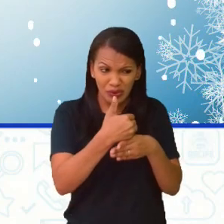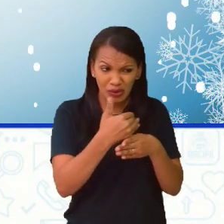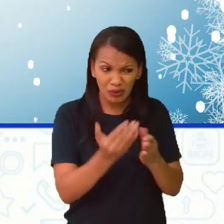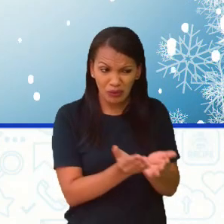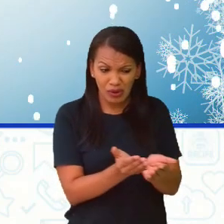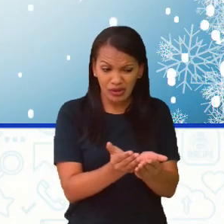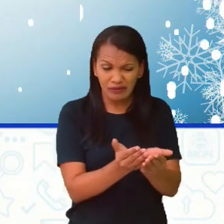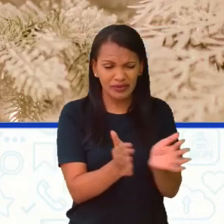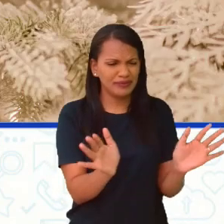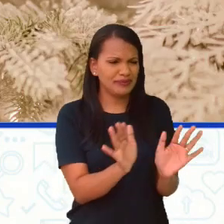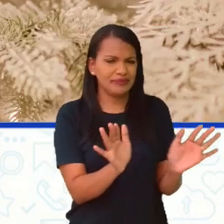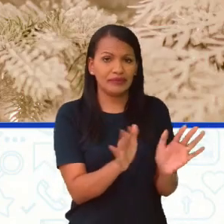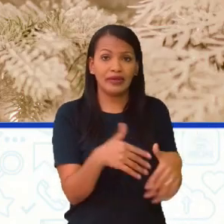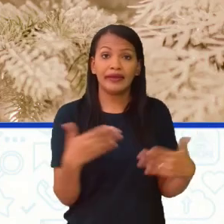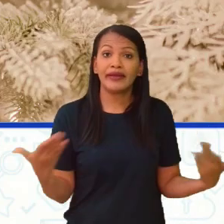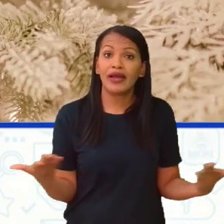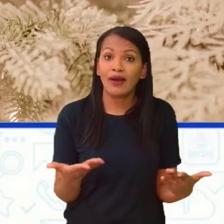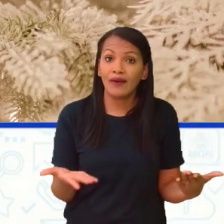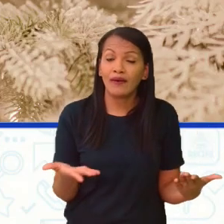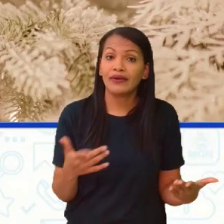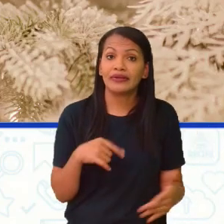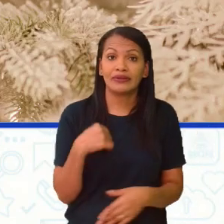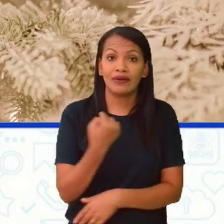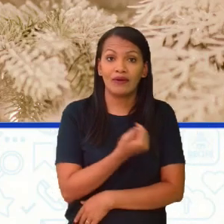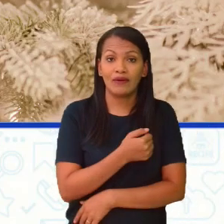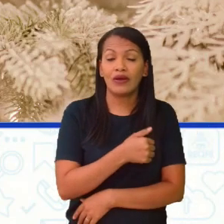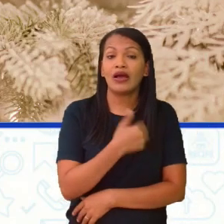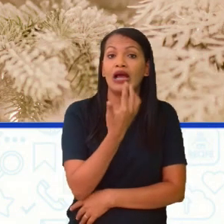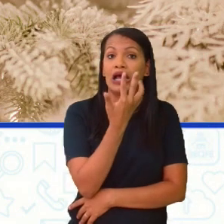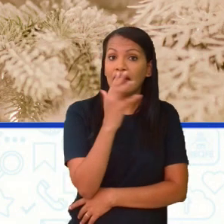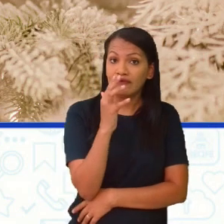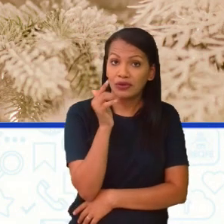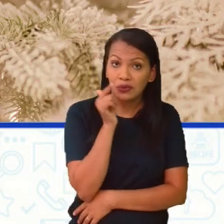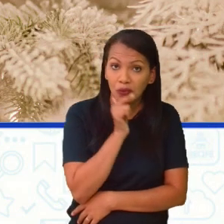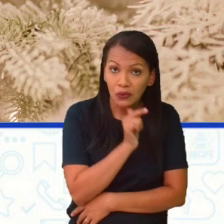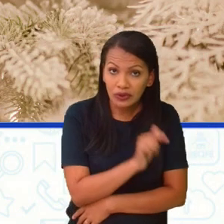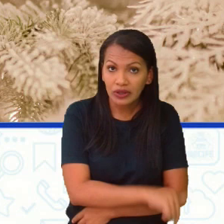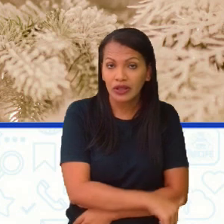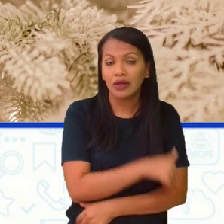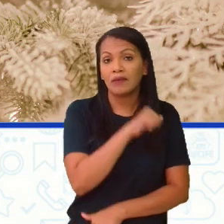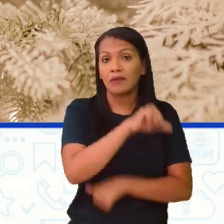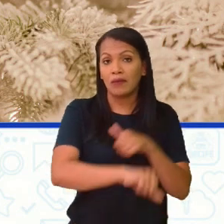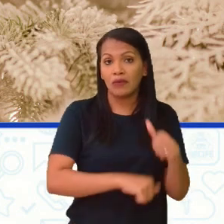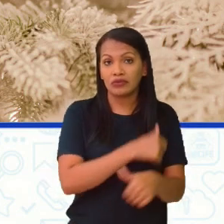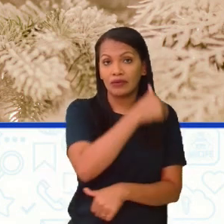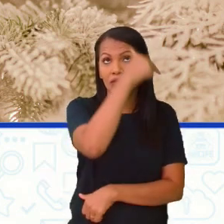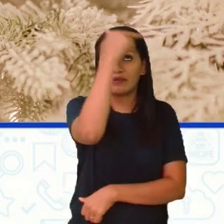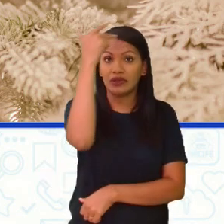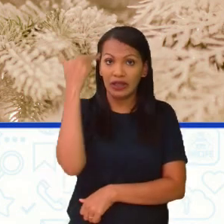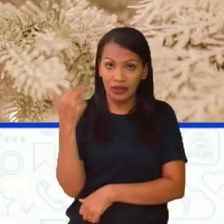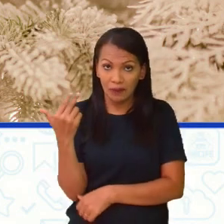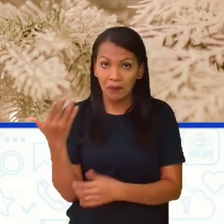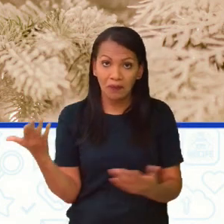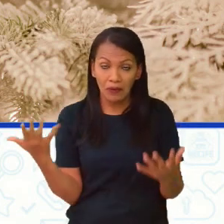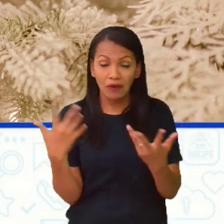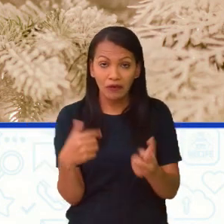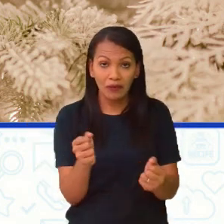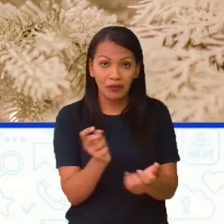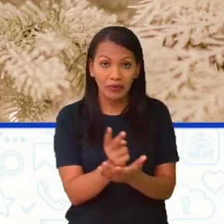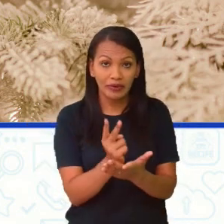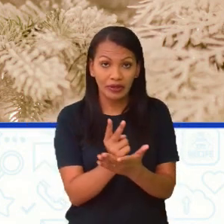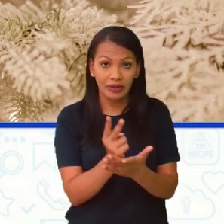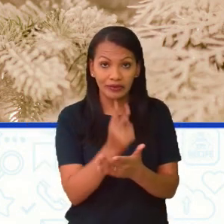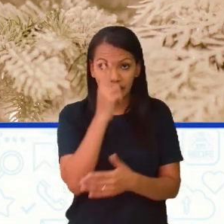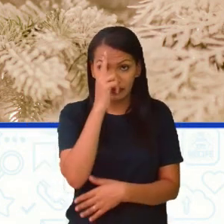navio. E agora? Será que agora a nossa arvorezinha vai conseguir se transformar em árvore de Natal? Vamos continuar a história.